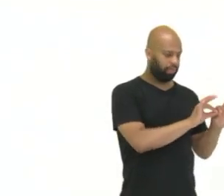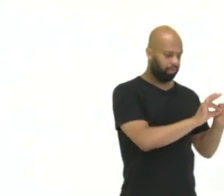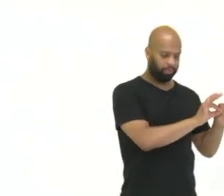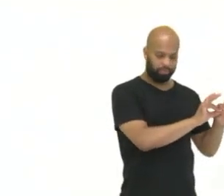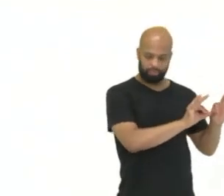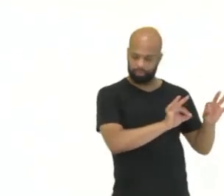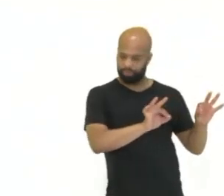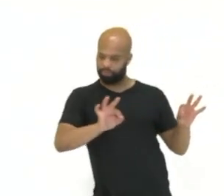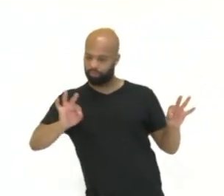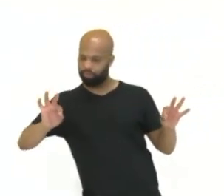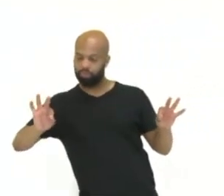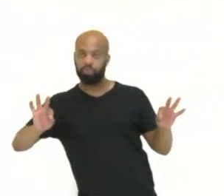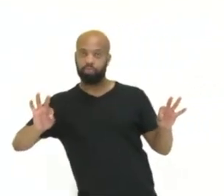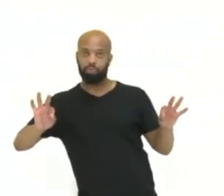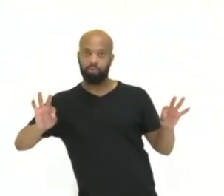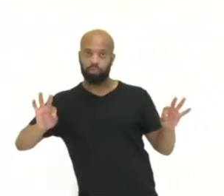D.